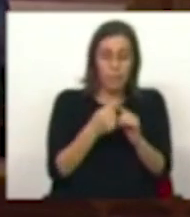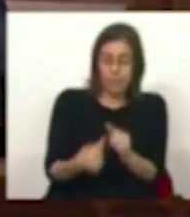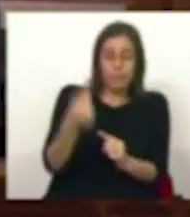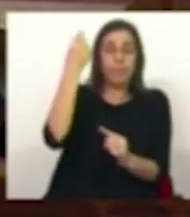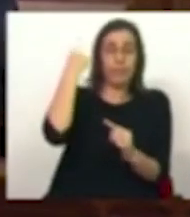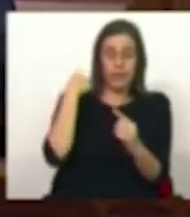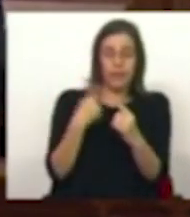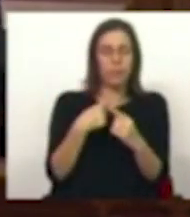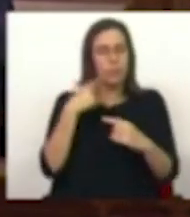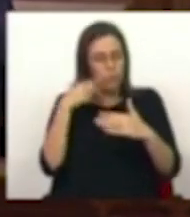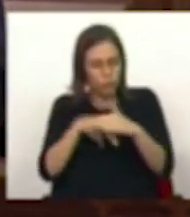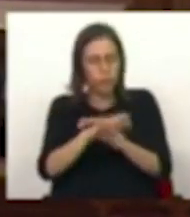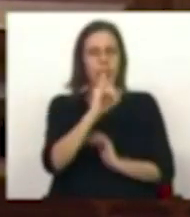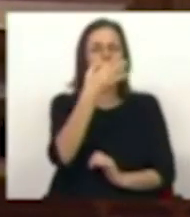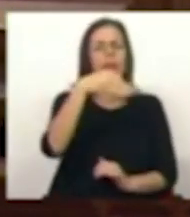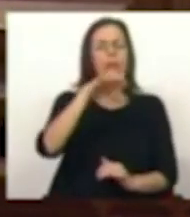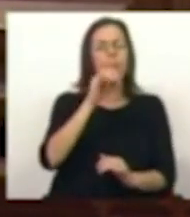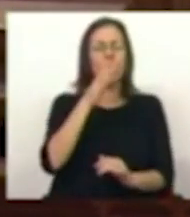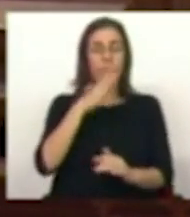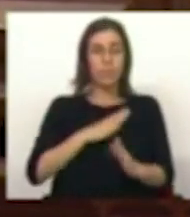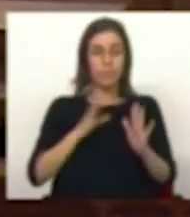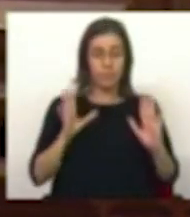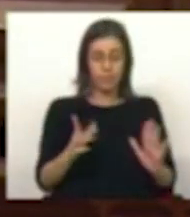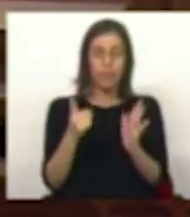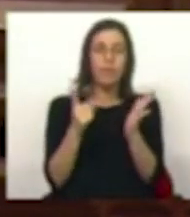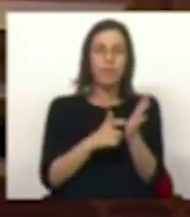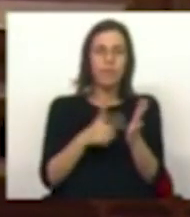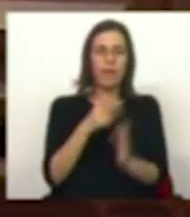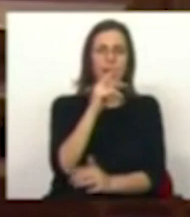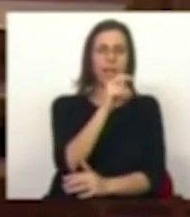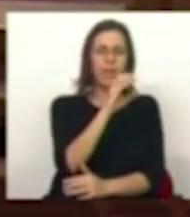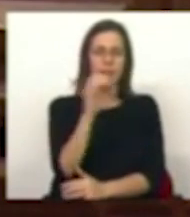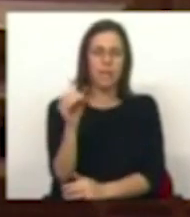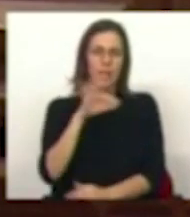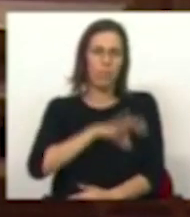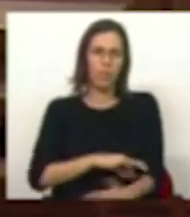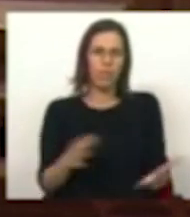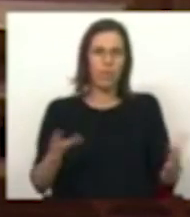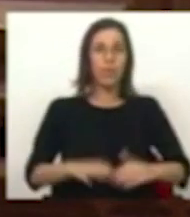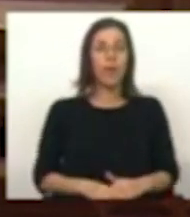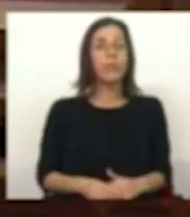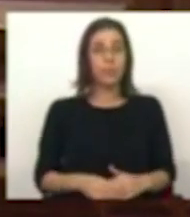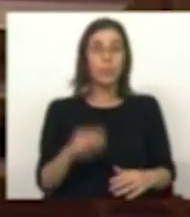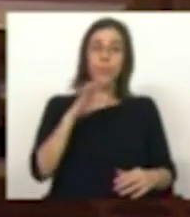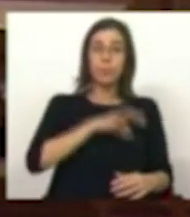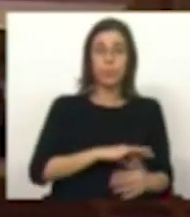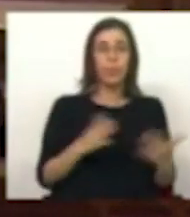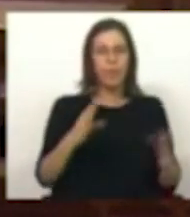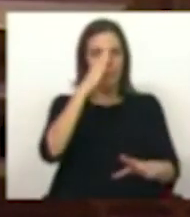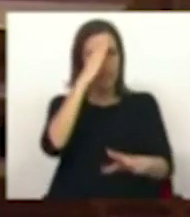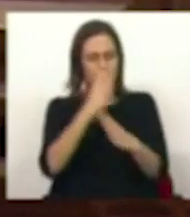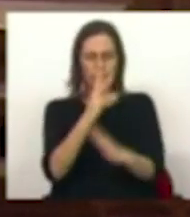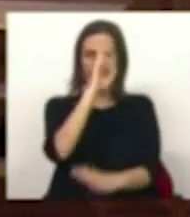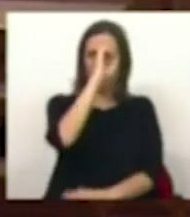passada visitei o IPO e foi-nos dito que faltam 300 profissionais. Profissionais que se empenham